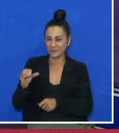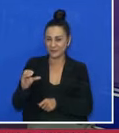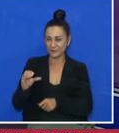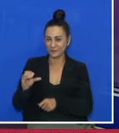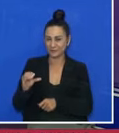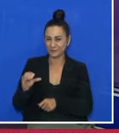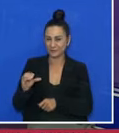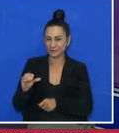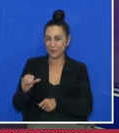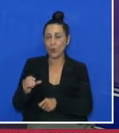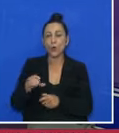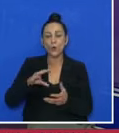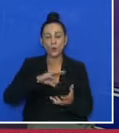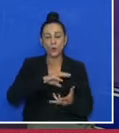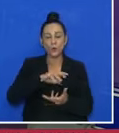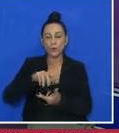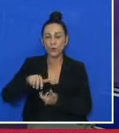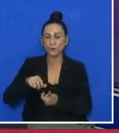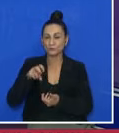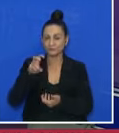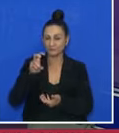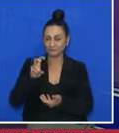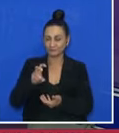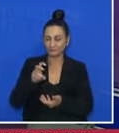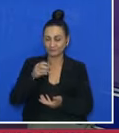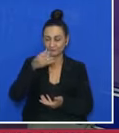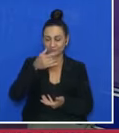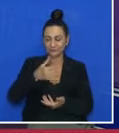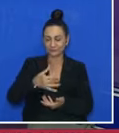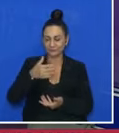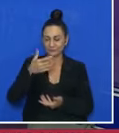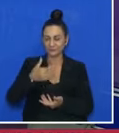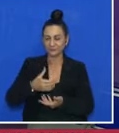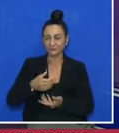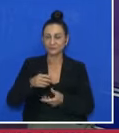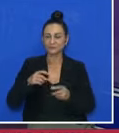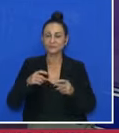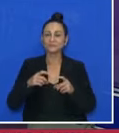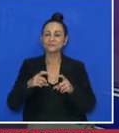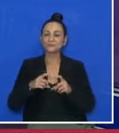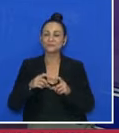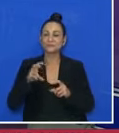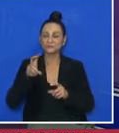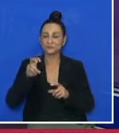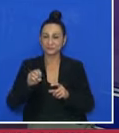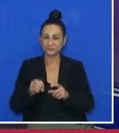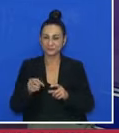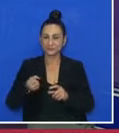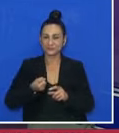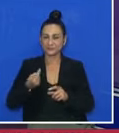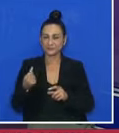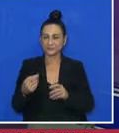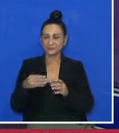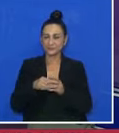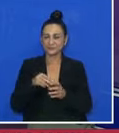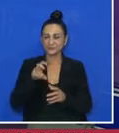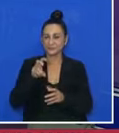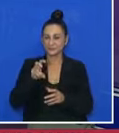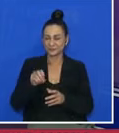R$ 75.956,38. O globo número 5 está com suporte em cima abastecido com as 50 bolas numeradas de 01 a